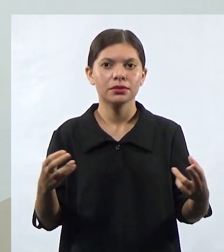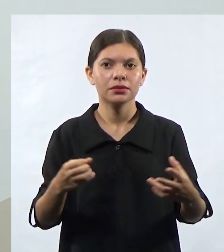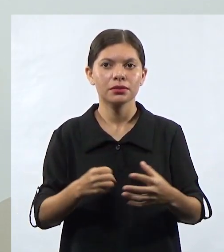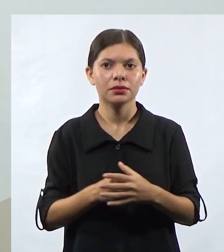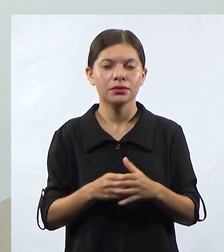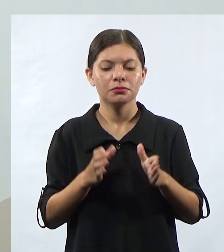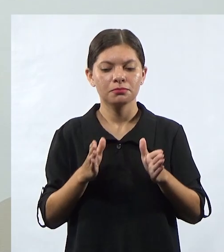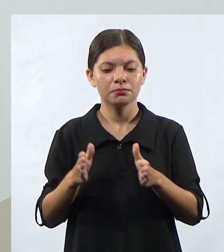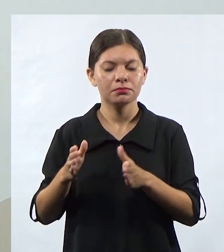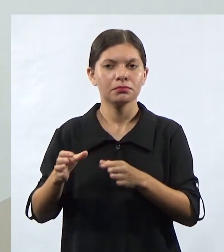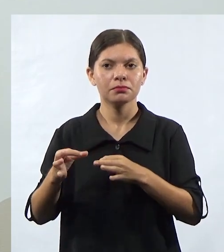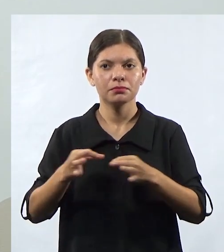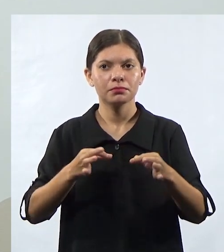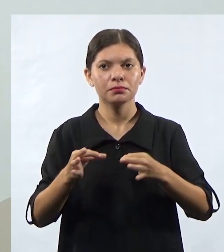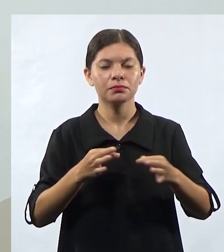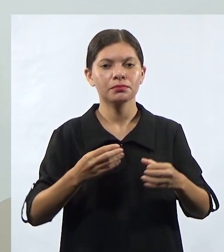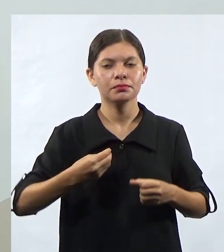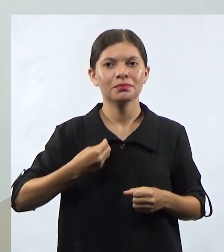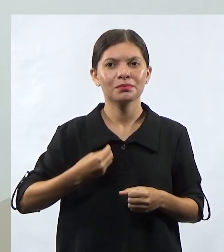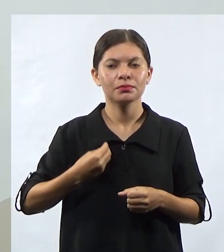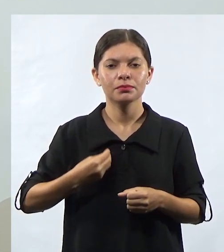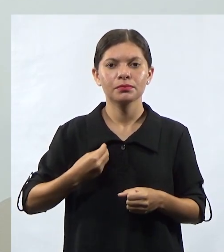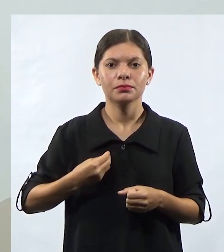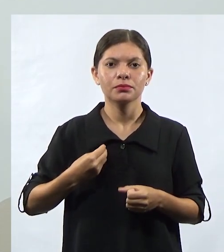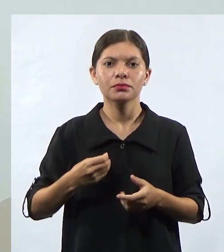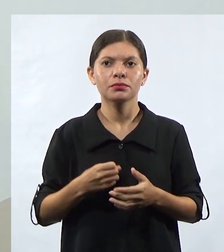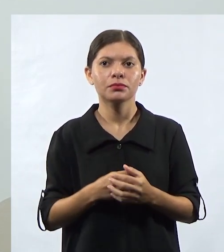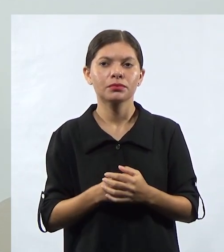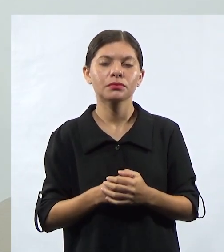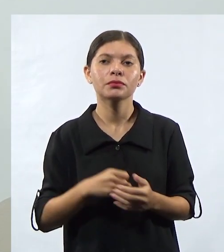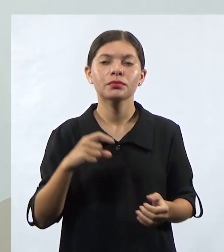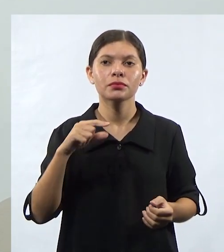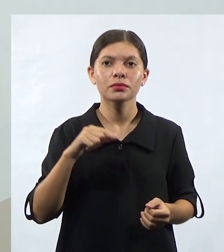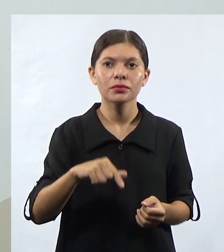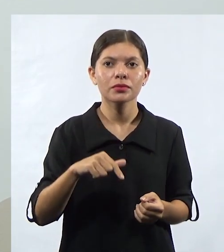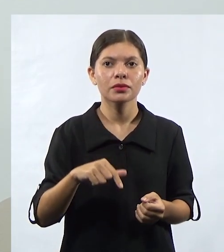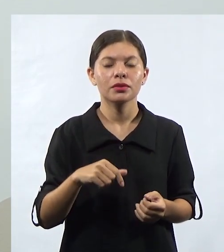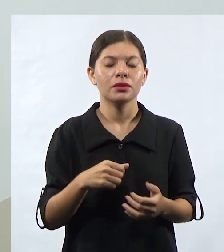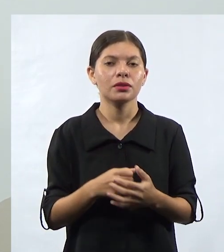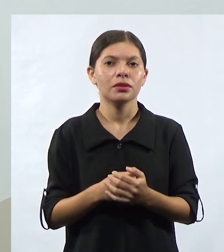regular a participação. Mas falando de presencialidade, aí você tem que ver,